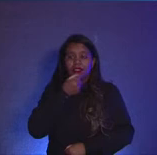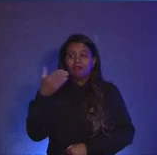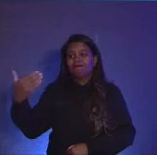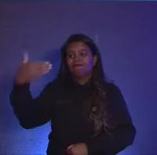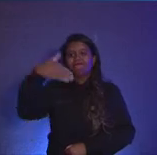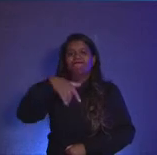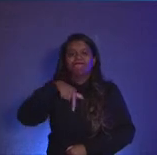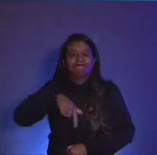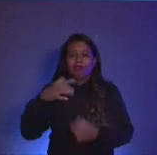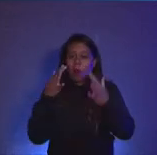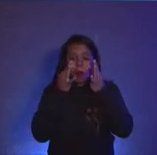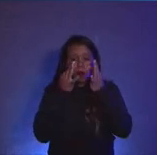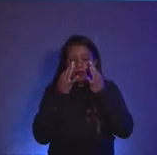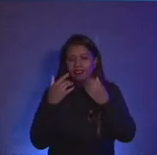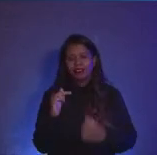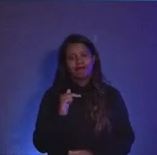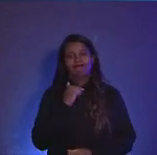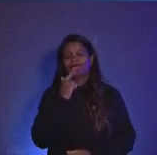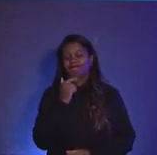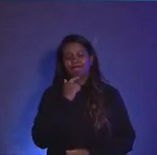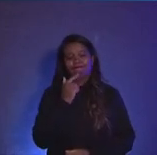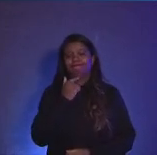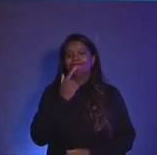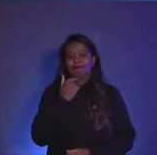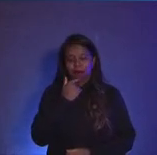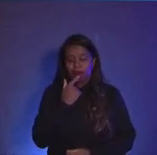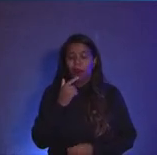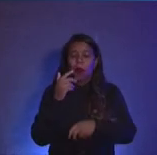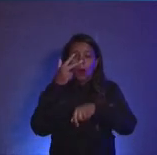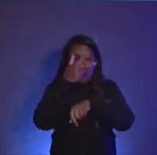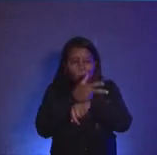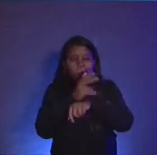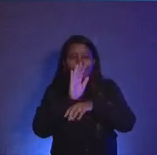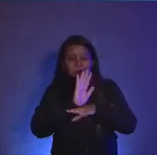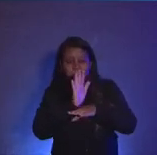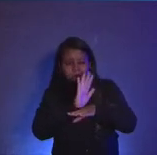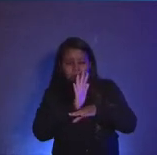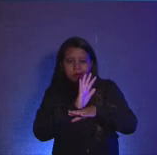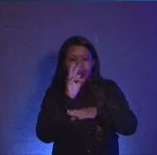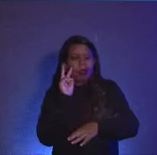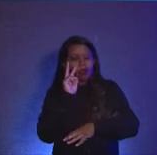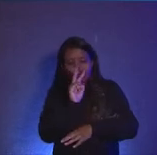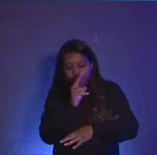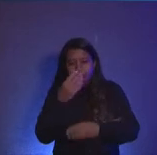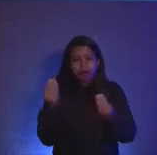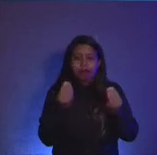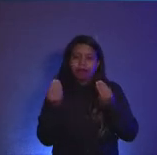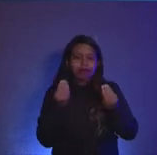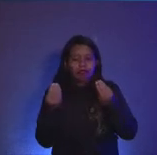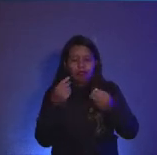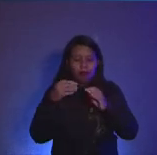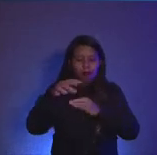estar presente aqui, mas nos enviou um vídeo para contar um pouco como foi o bastidor dessa reportagem.